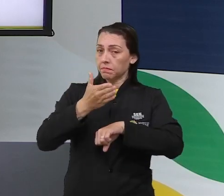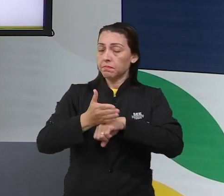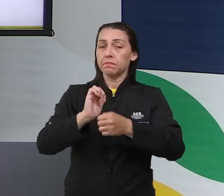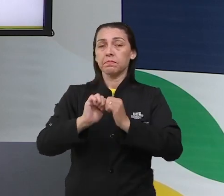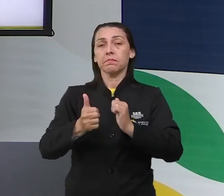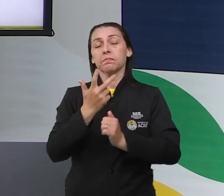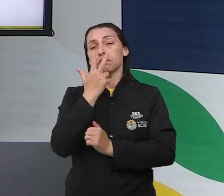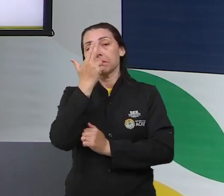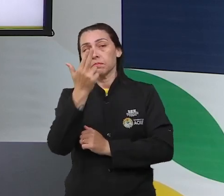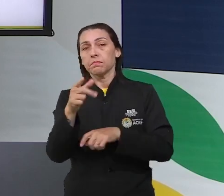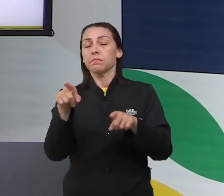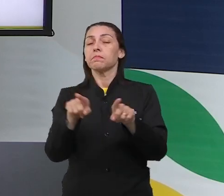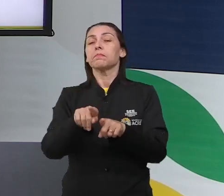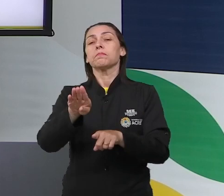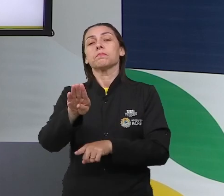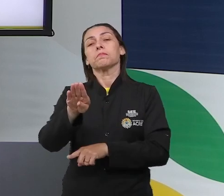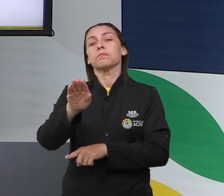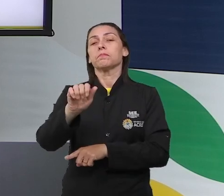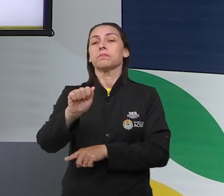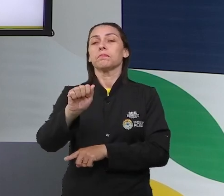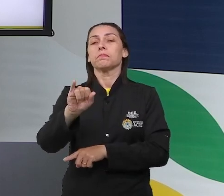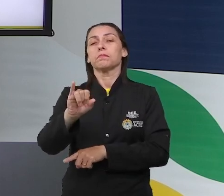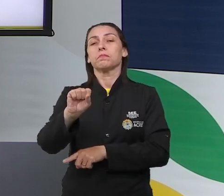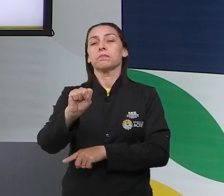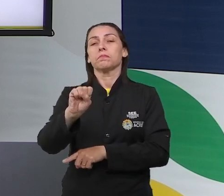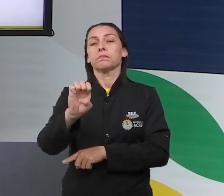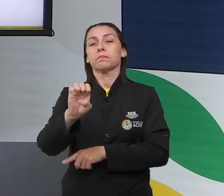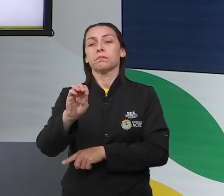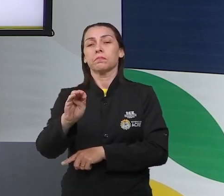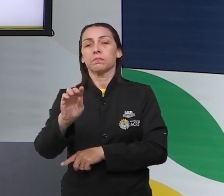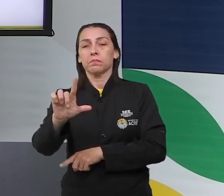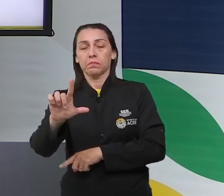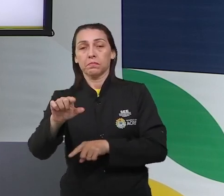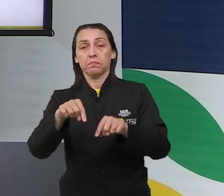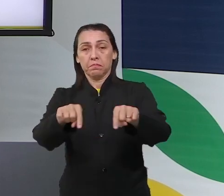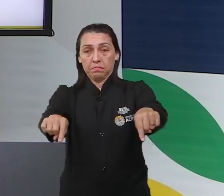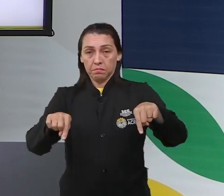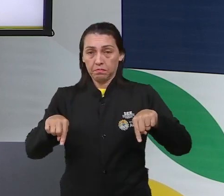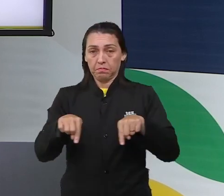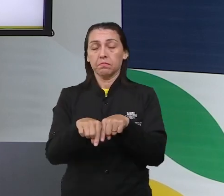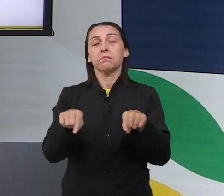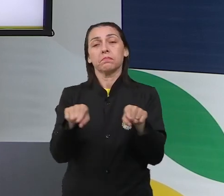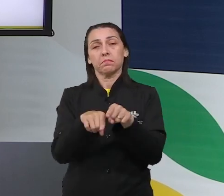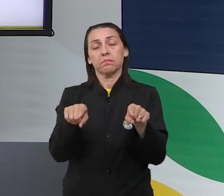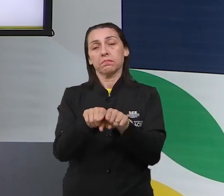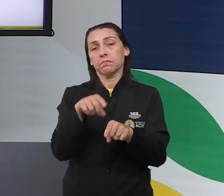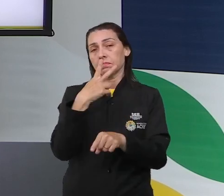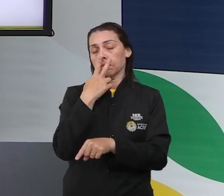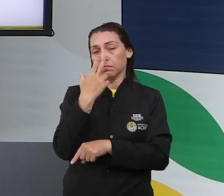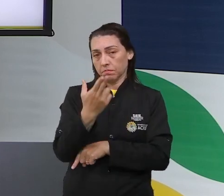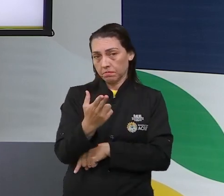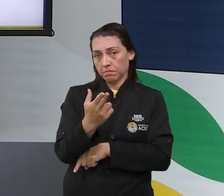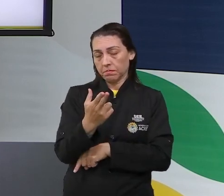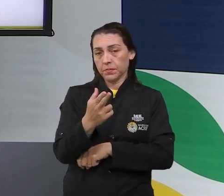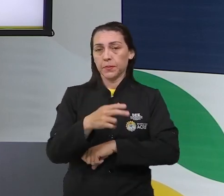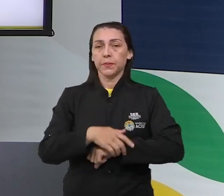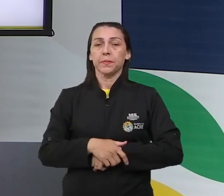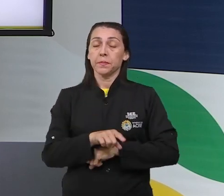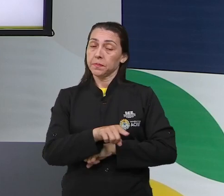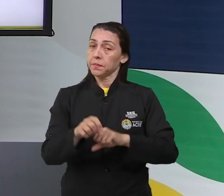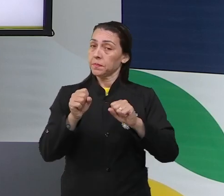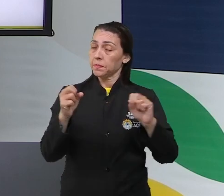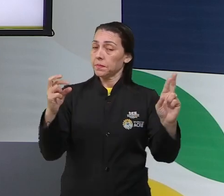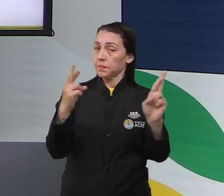muito parecido também com o beisebol. Vocês perceberam que até o campo é parecido com o beisebol? Então, vocês